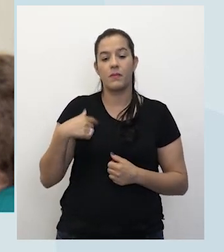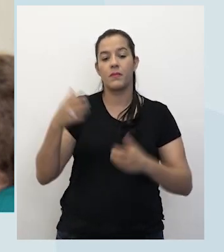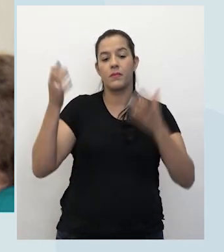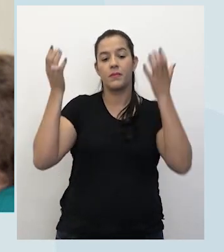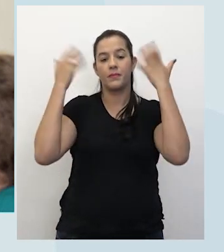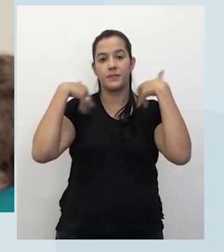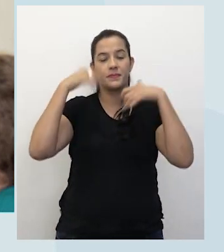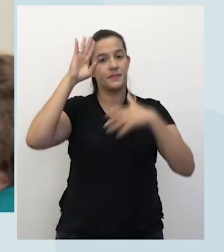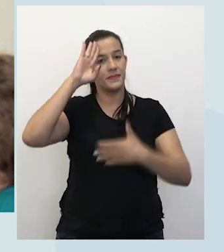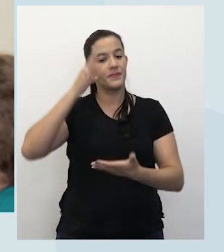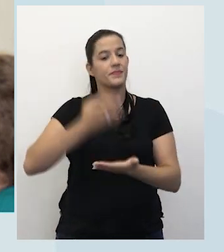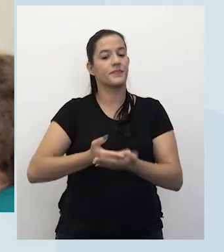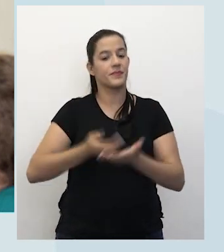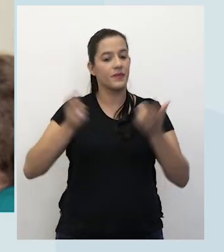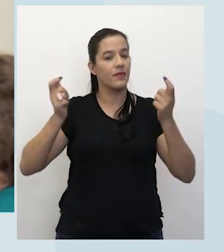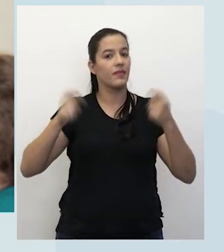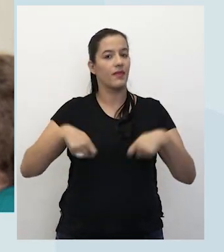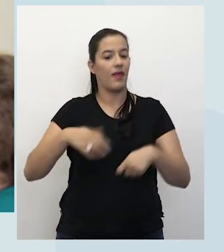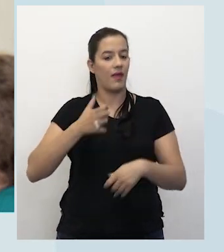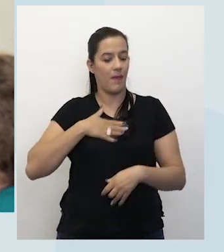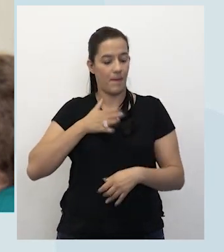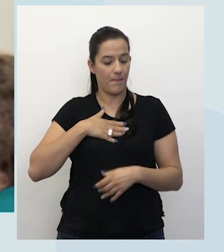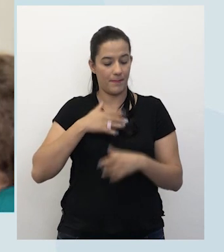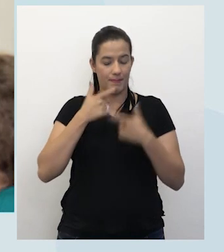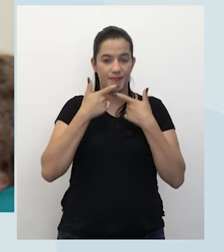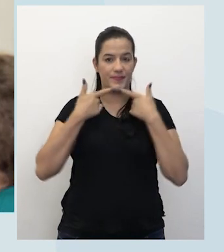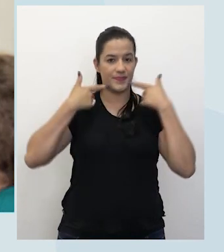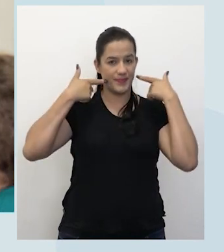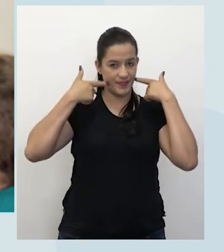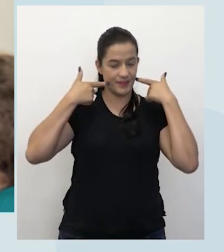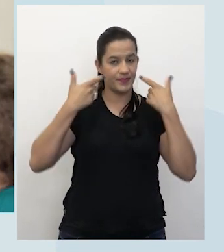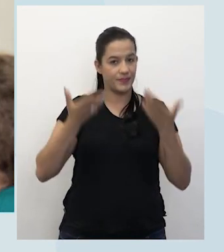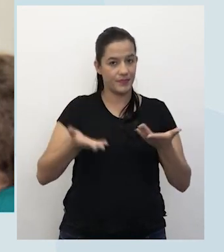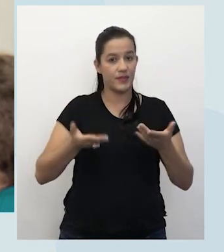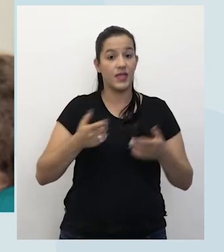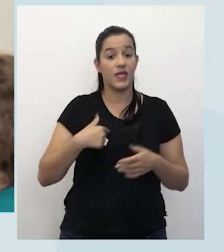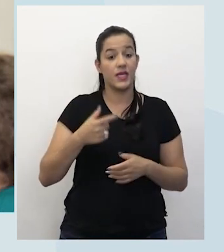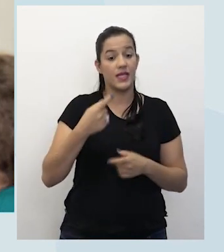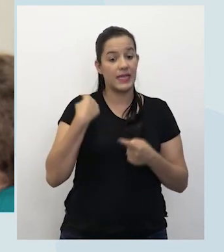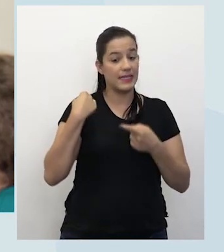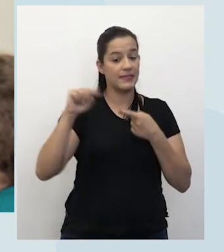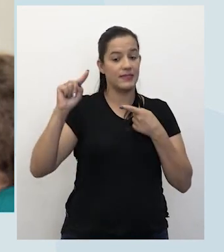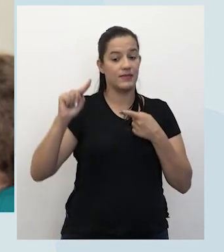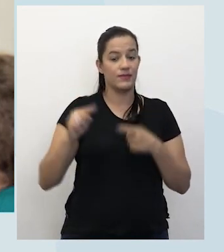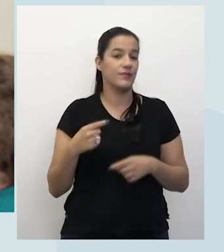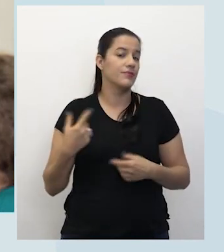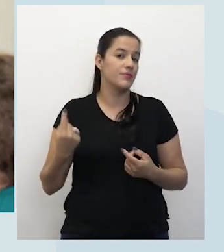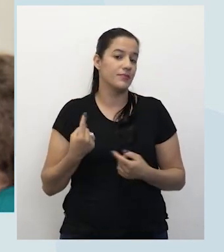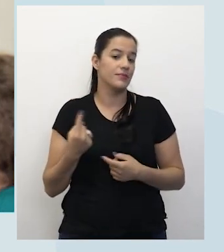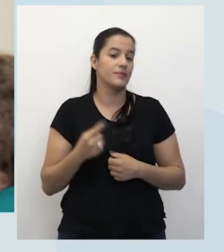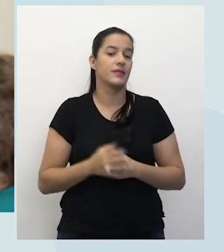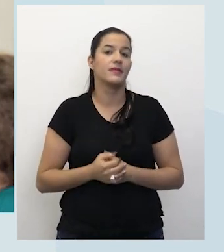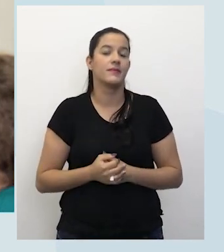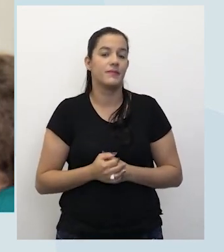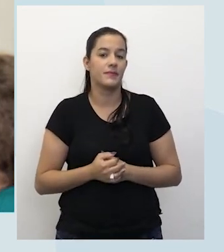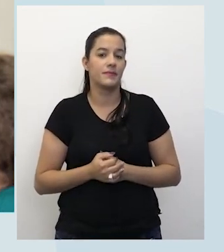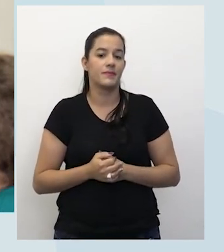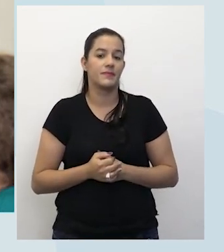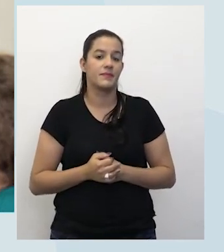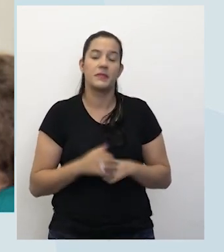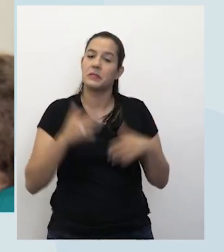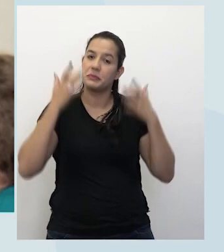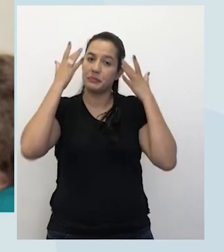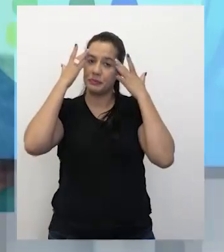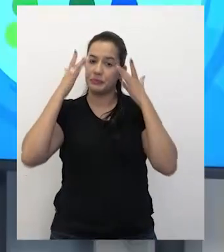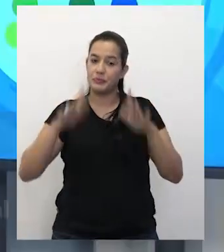Autoconfiança, olha o sorriso do menino olhando para o trabalho que ele acabou de fazer. Será que ele acertou de primeira? Então, A gente não